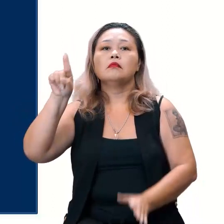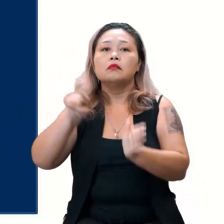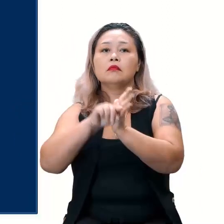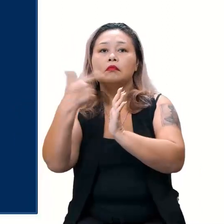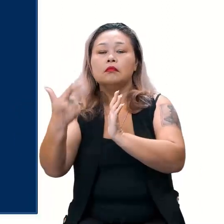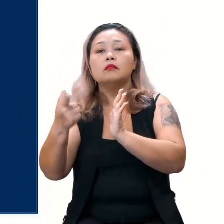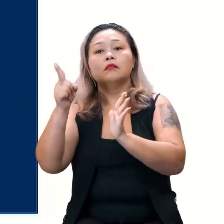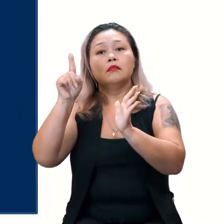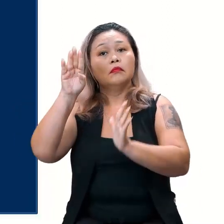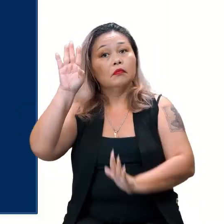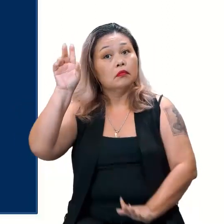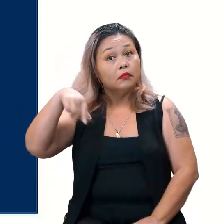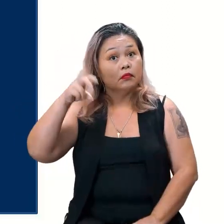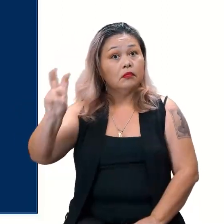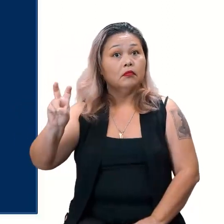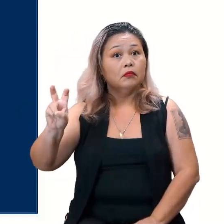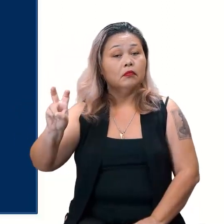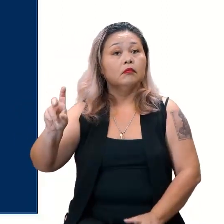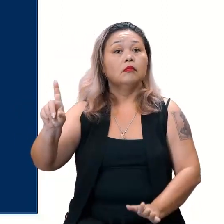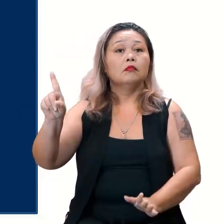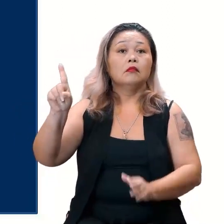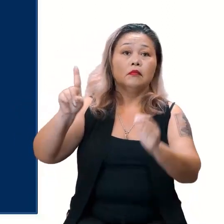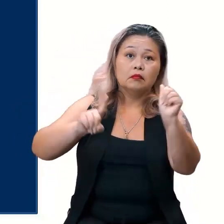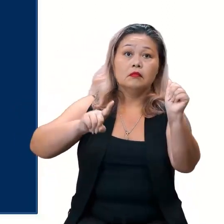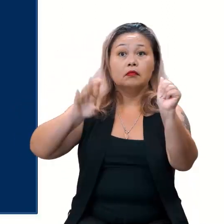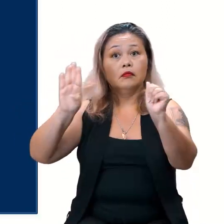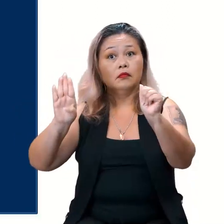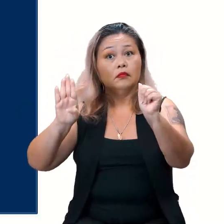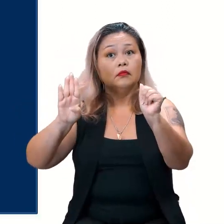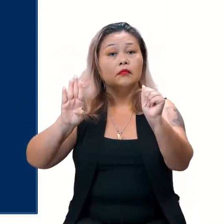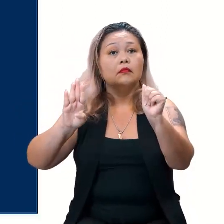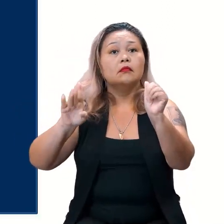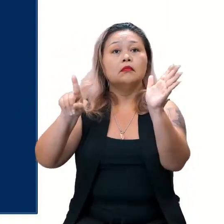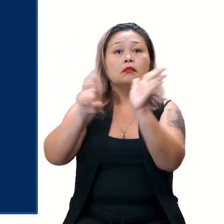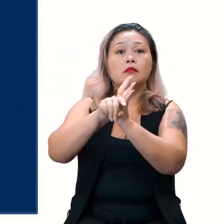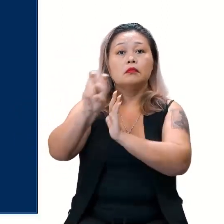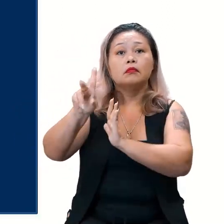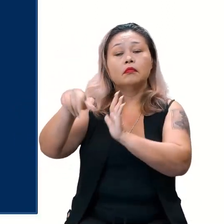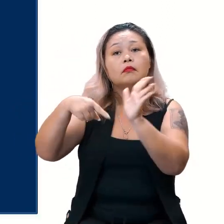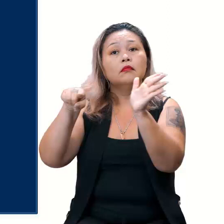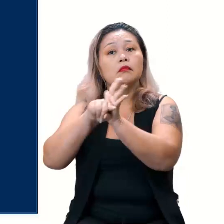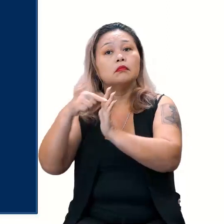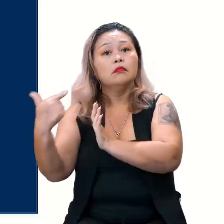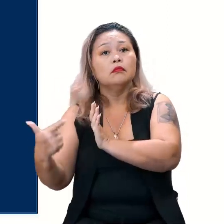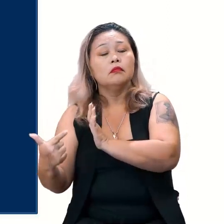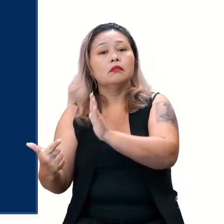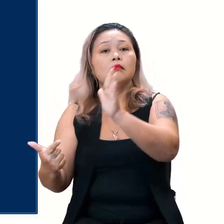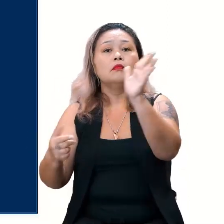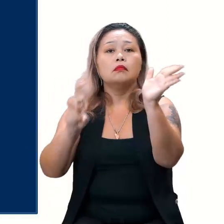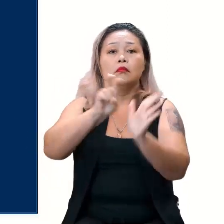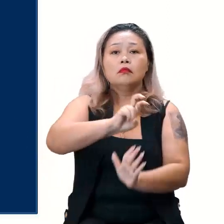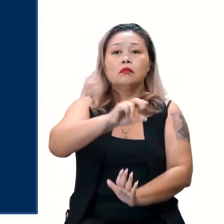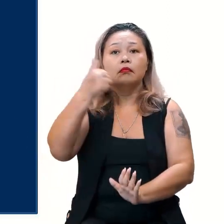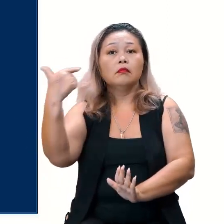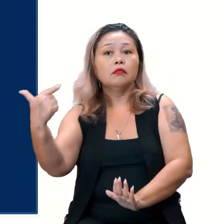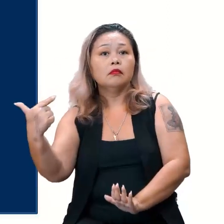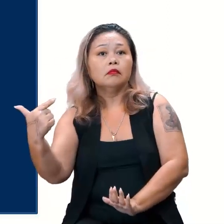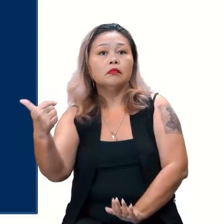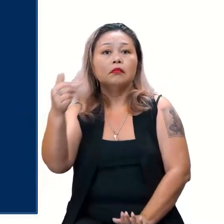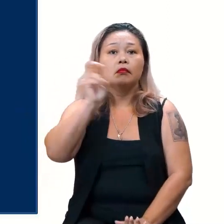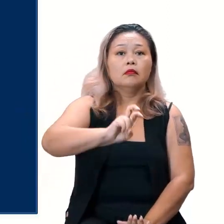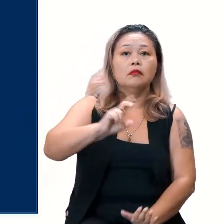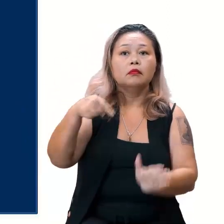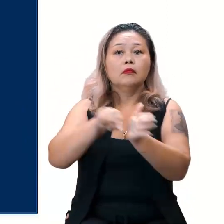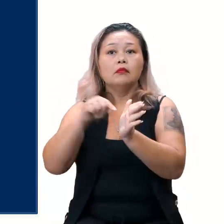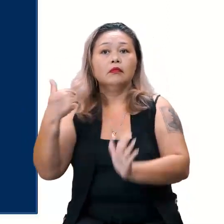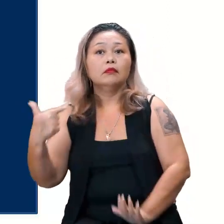e 5 para o a e b, está na ordem. Menos 5 e menos 2, 5 e 2 ou 5